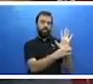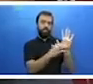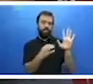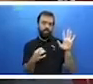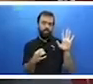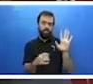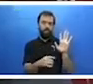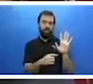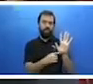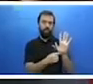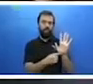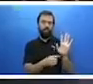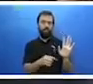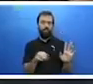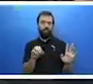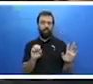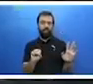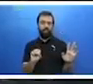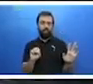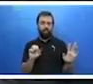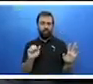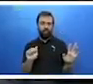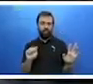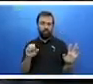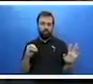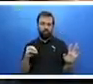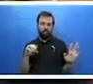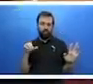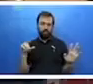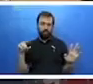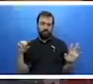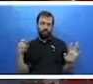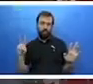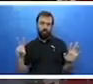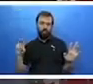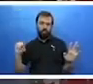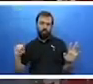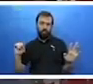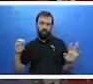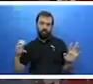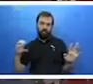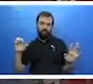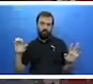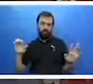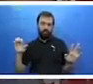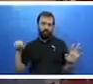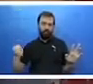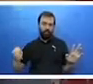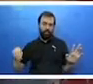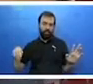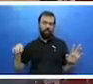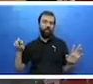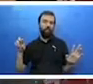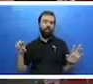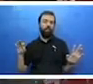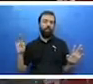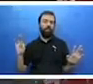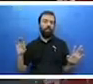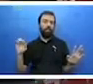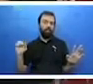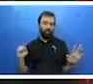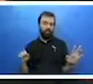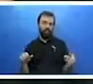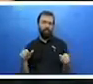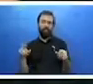a capitania de São Vicente, os engenhos de açúcar, progrediu? Lembram disso? Será que